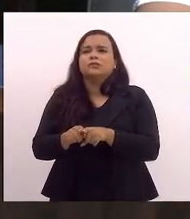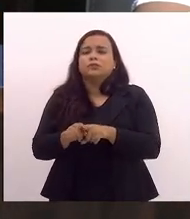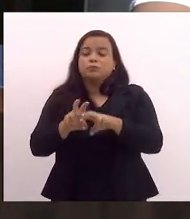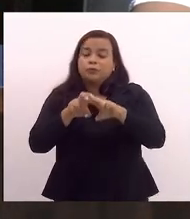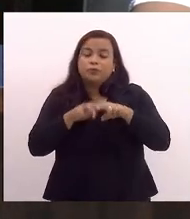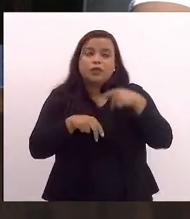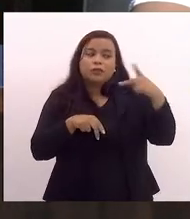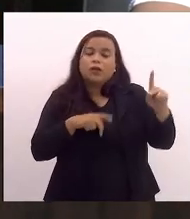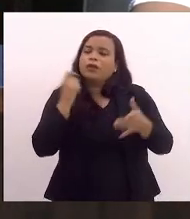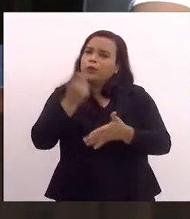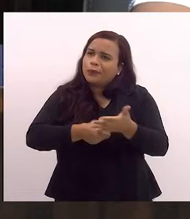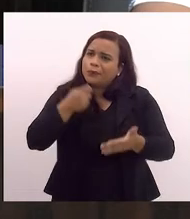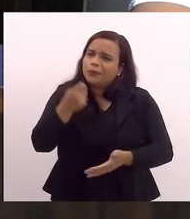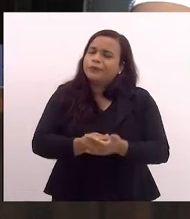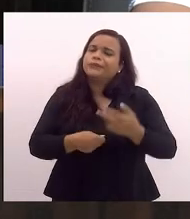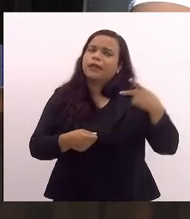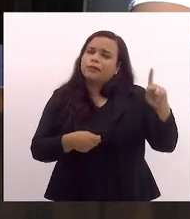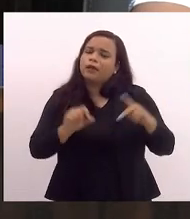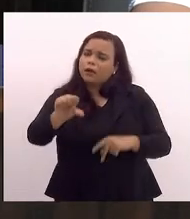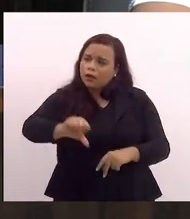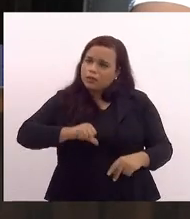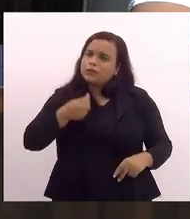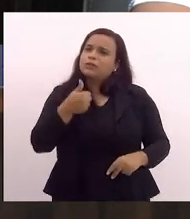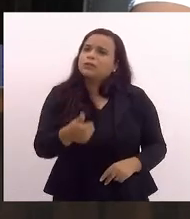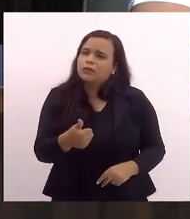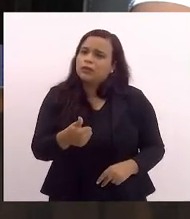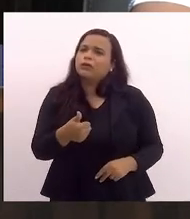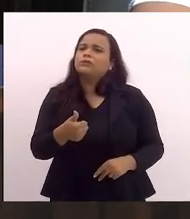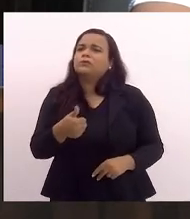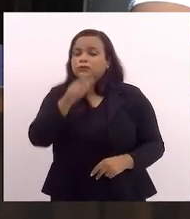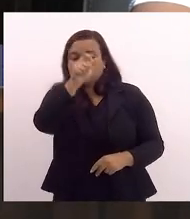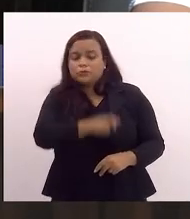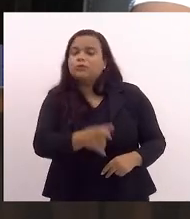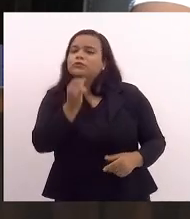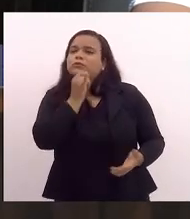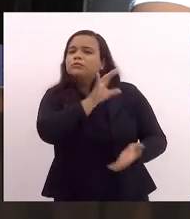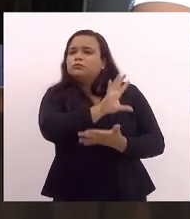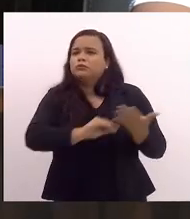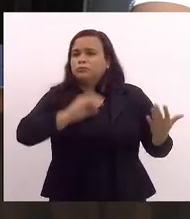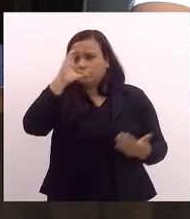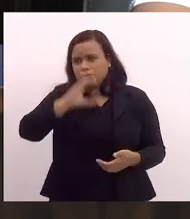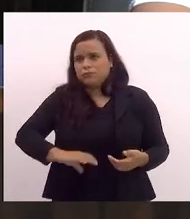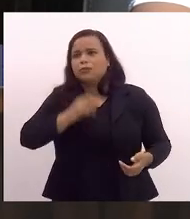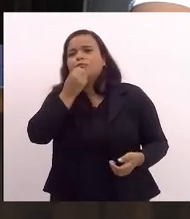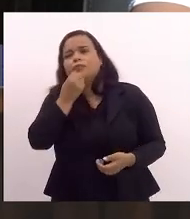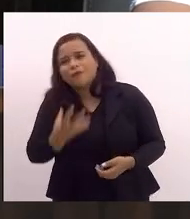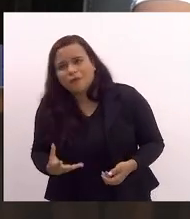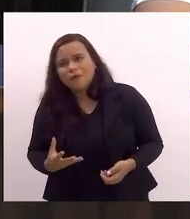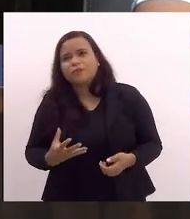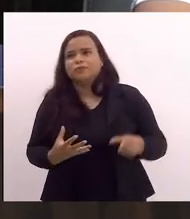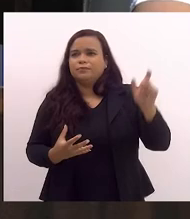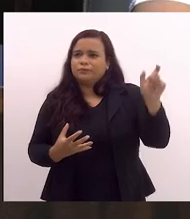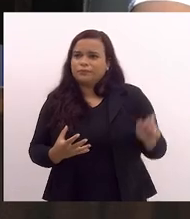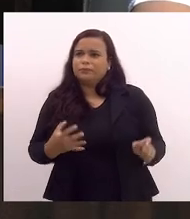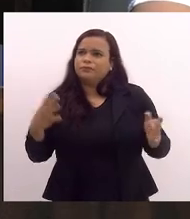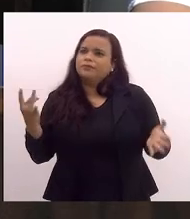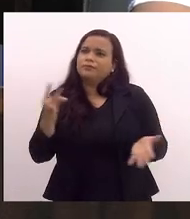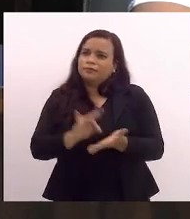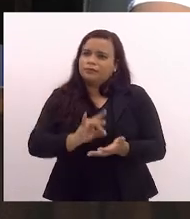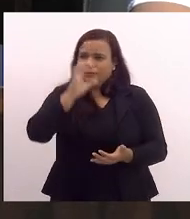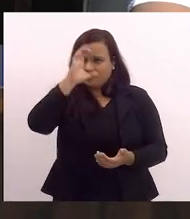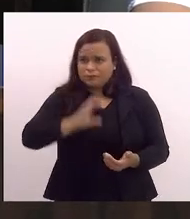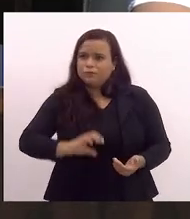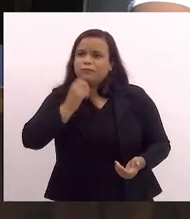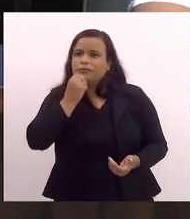pela sua resiliência por todos nós. Esse é o exemplo de cidadão de bem, esse é o verdadeiro cidadão